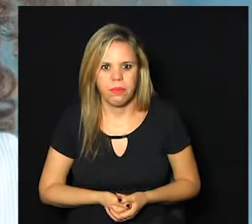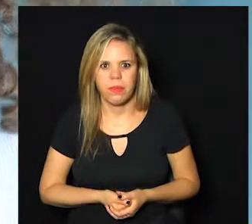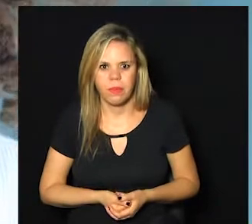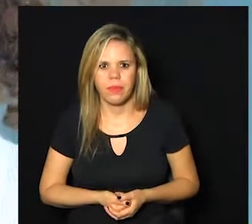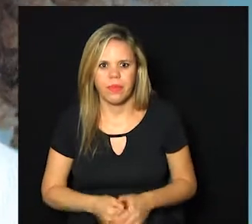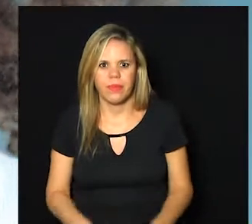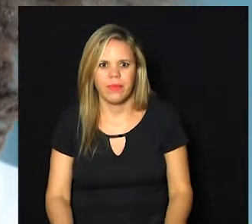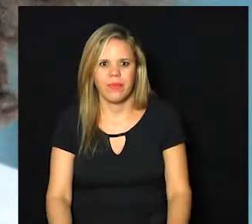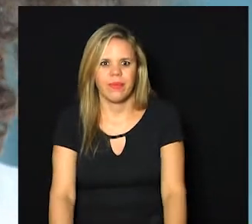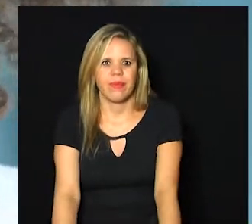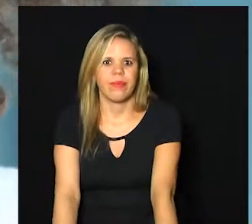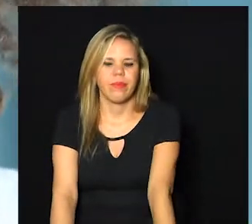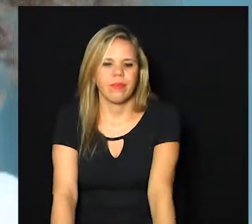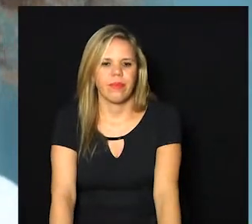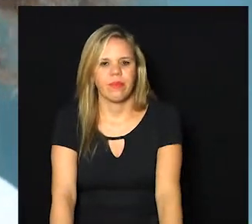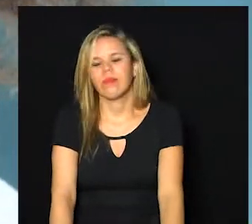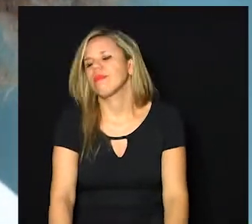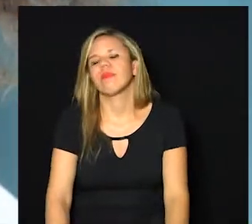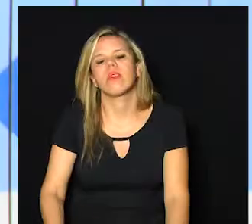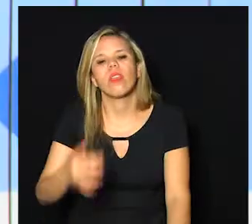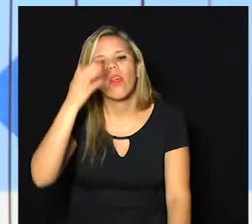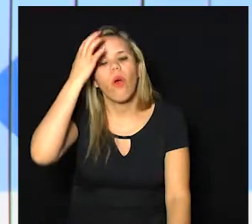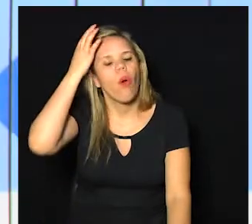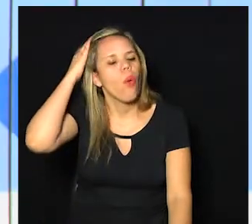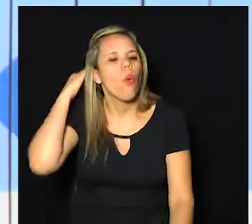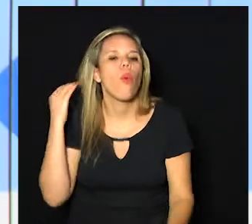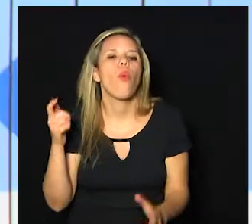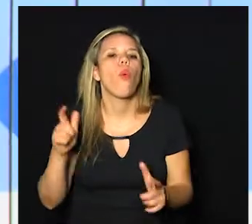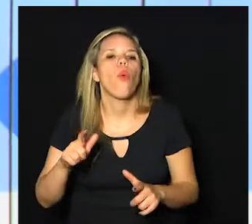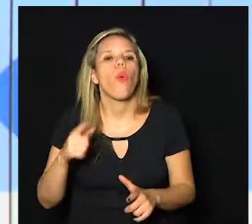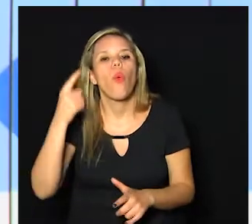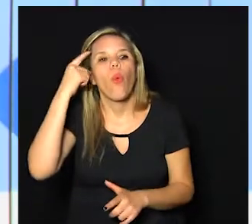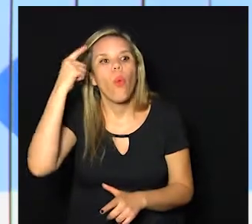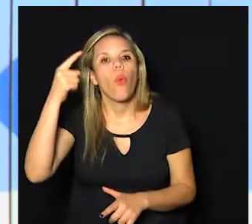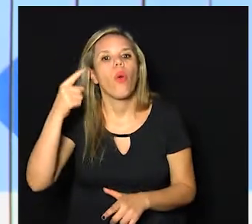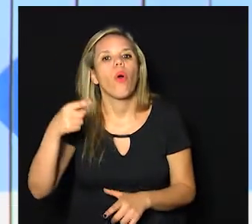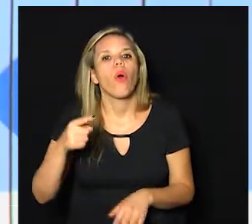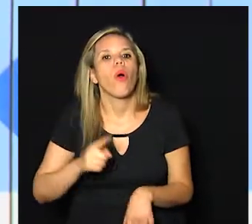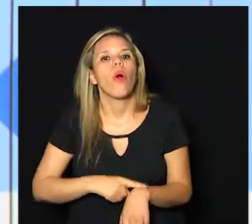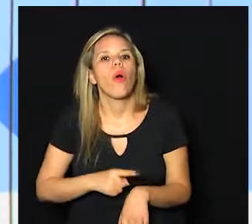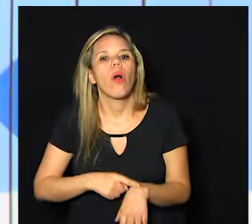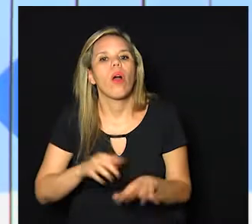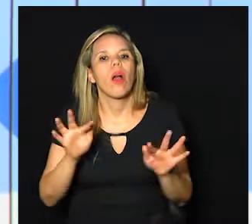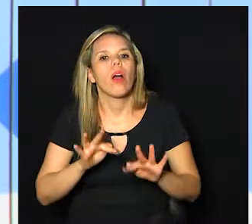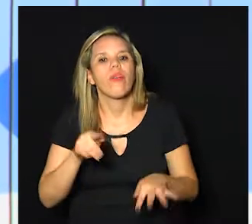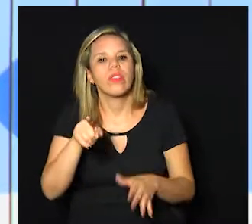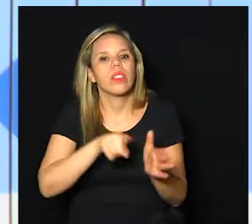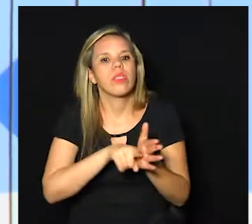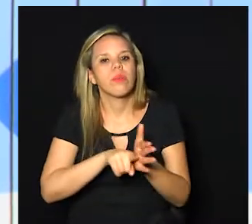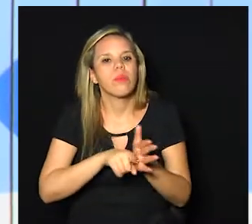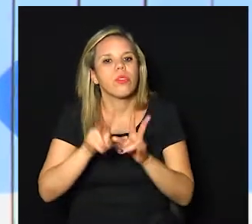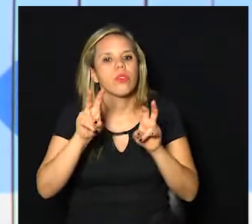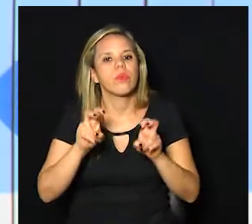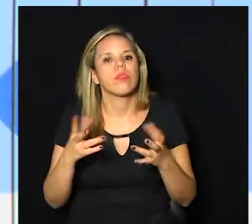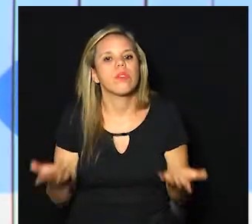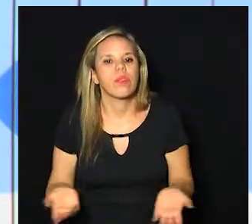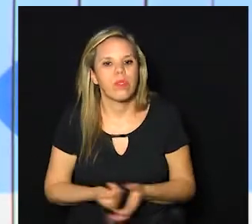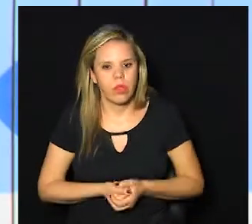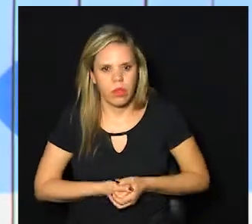Isso, exato. Agora, Estela, de onde vem essa ideia que a gente tem que ser feliz o tempo todo? Você que está pesquisando sobre esse